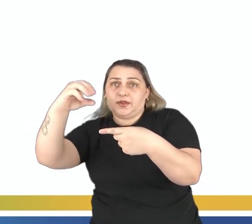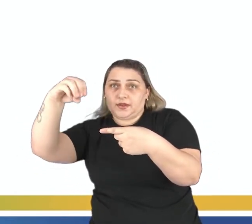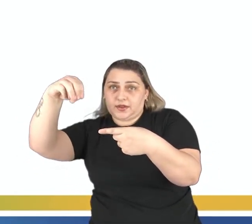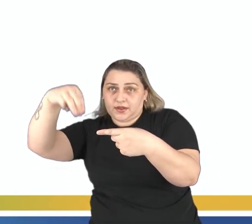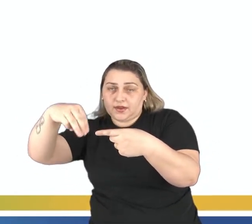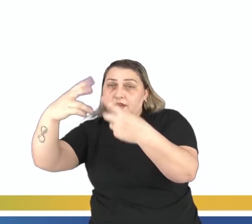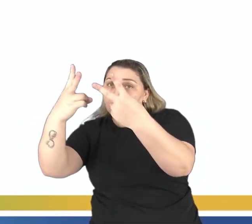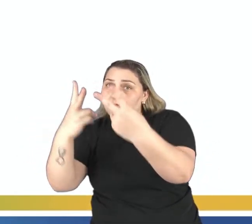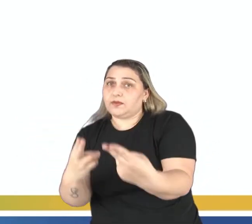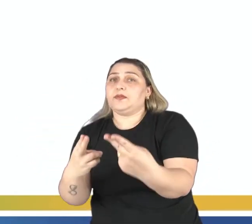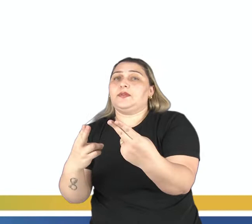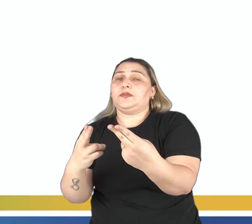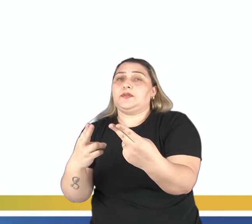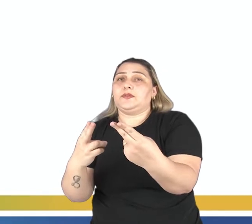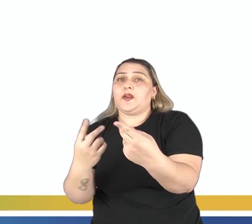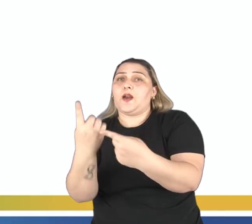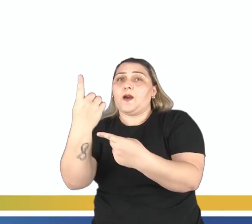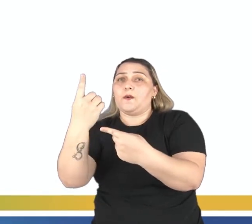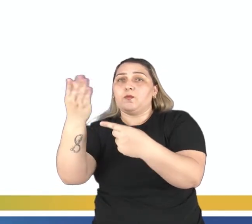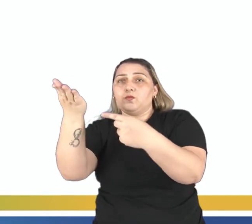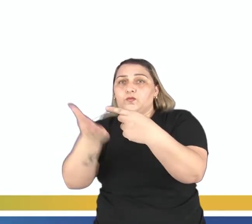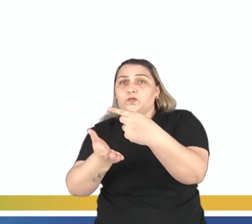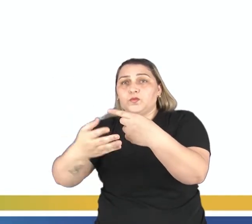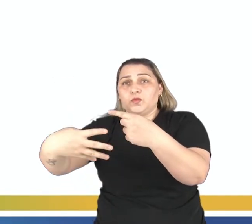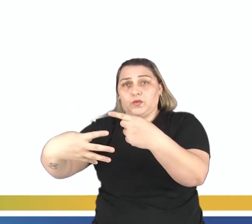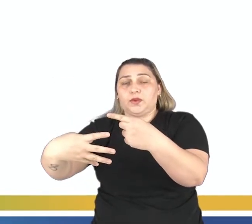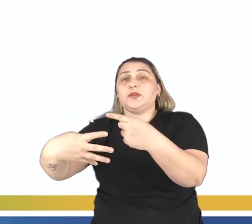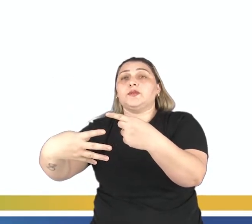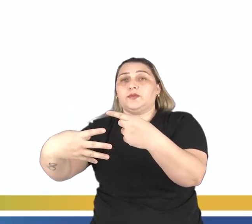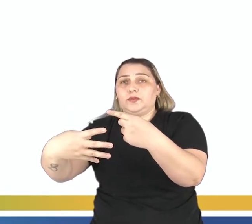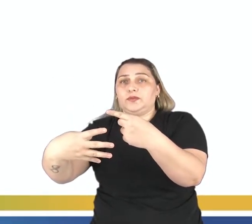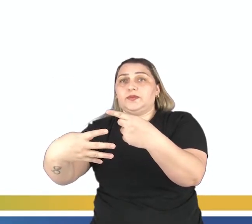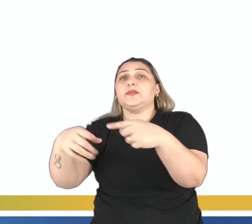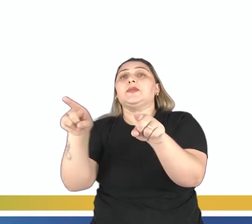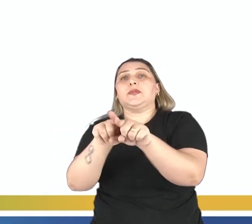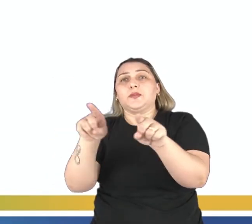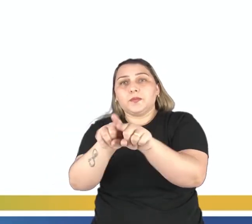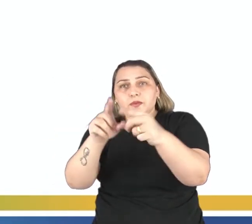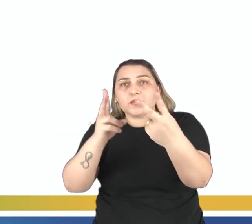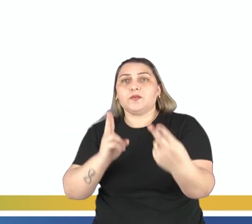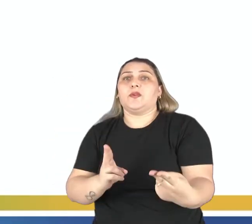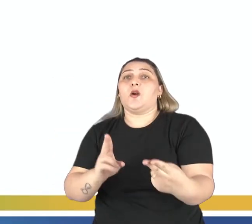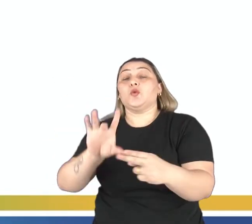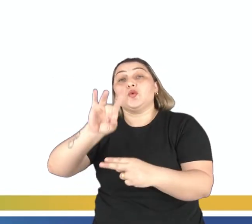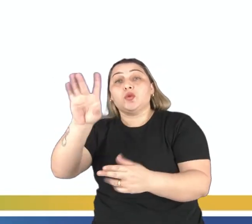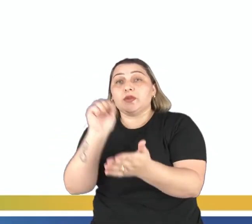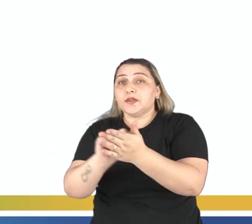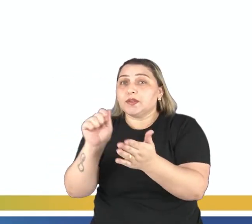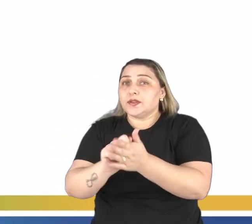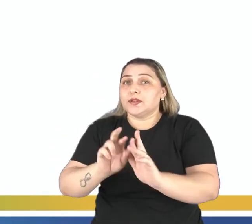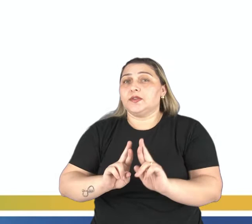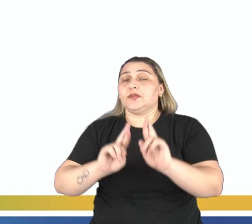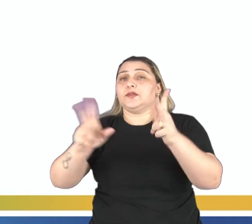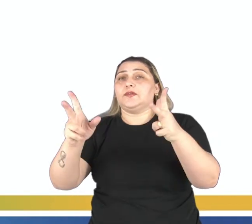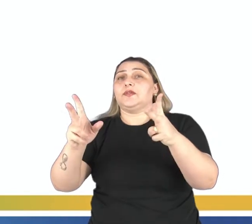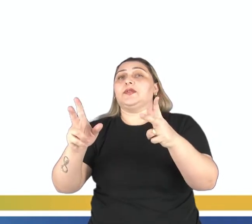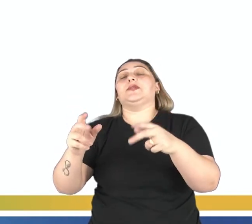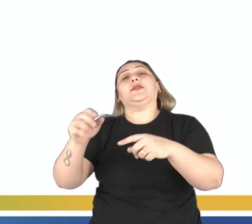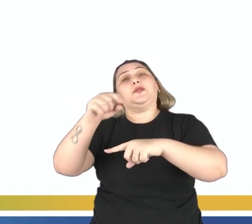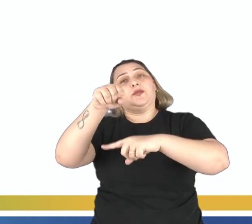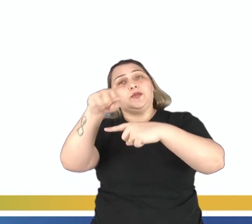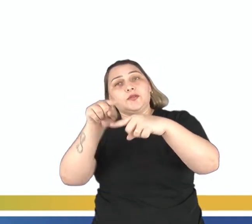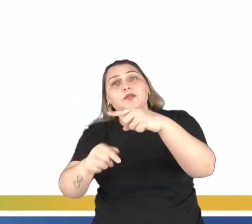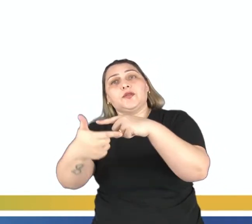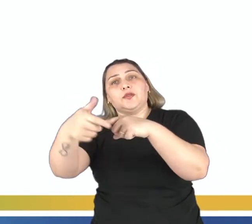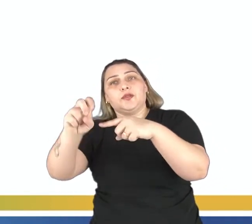é igual a 1/4, ou seja, são equivalentes. Se a gente dividir 1 para 4, é a mesma coisa que dividir